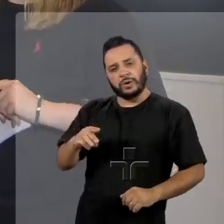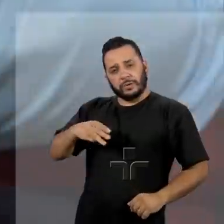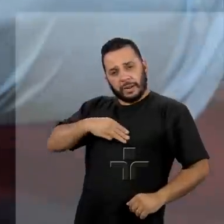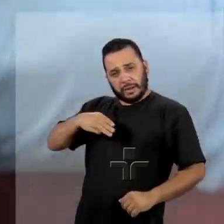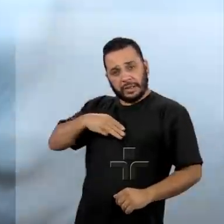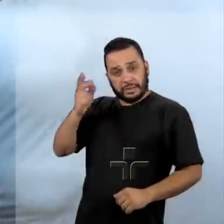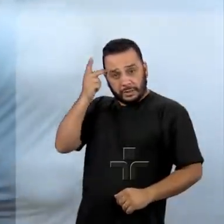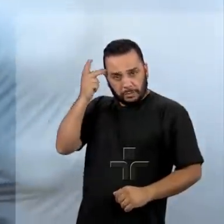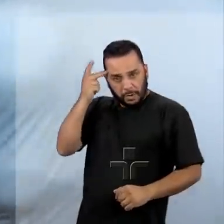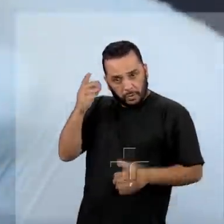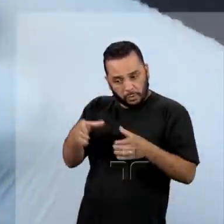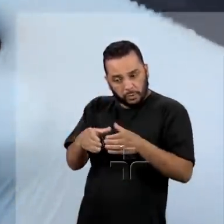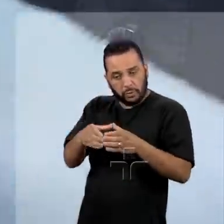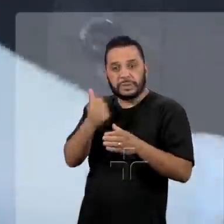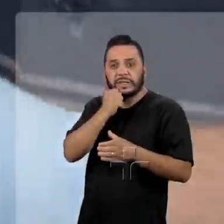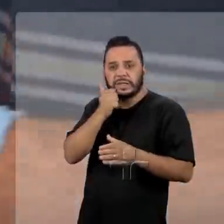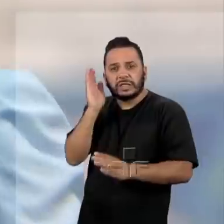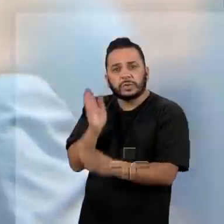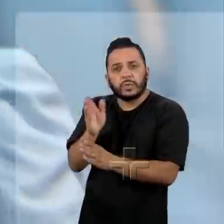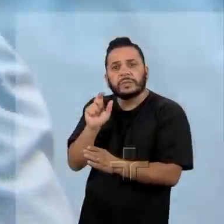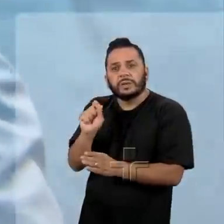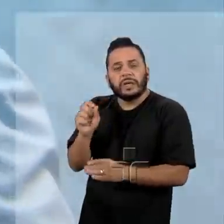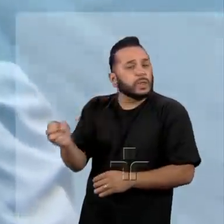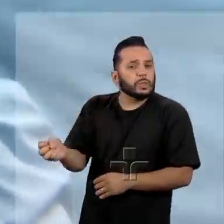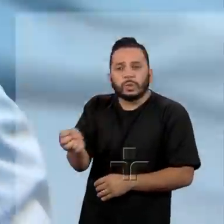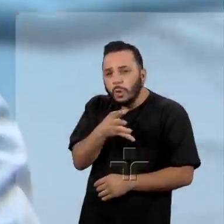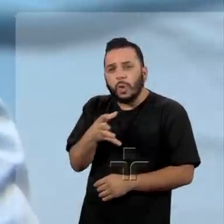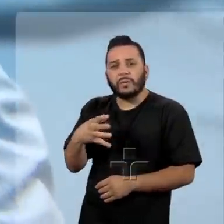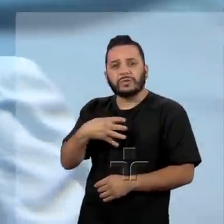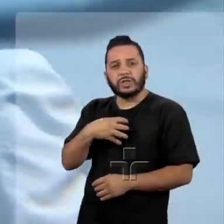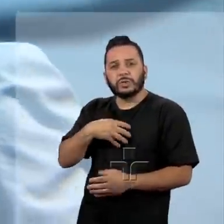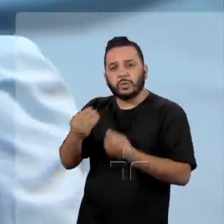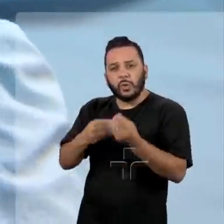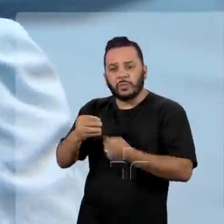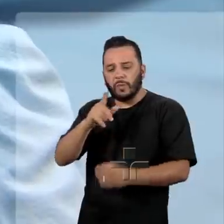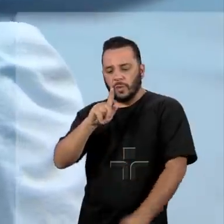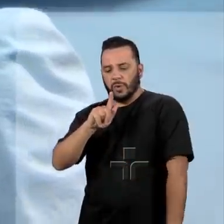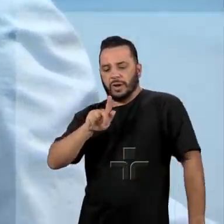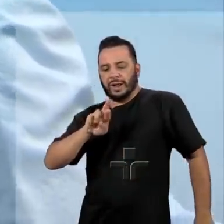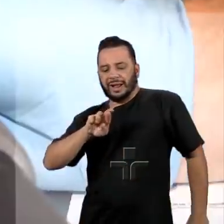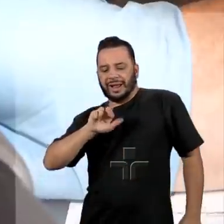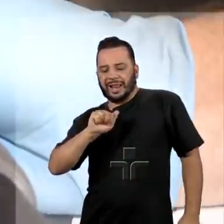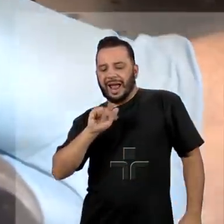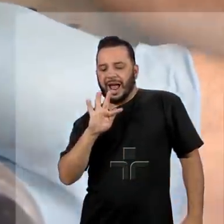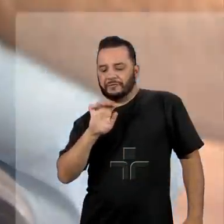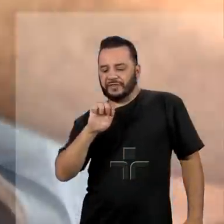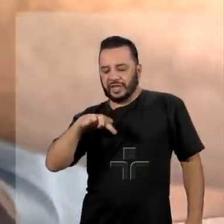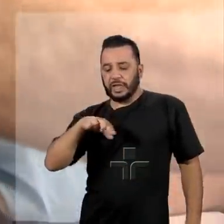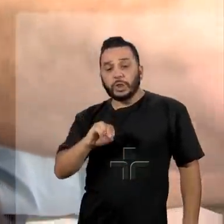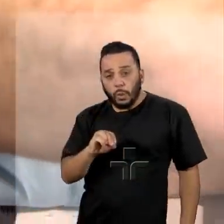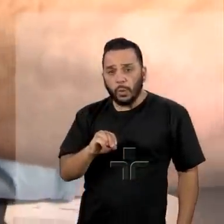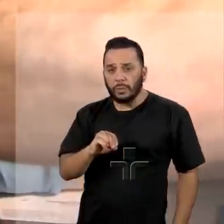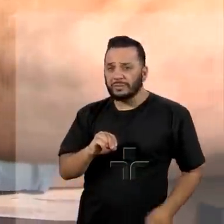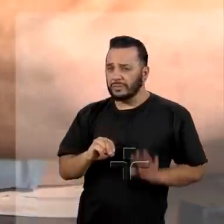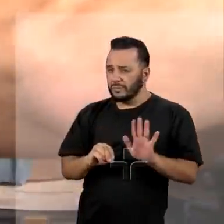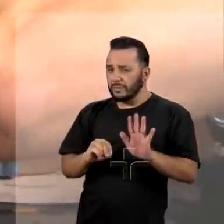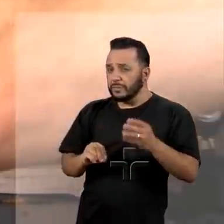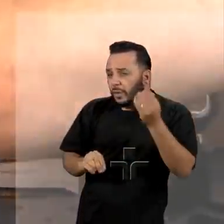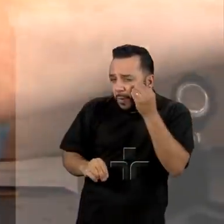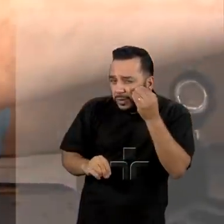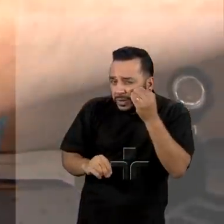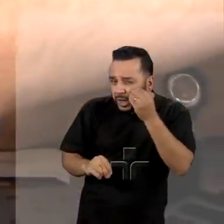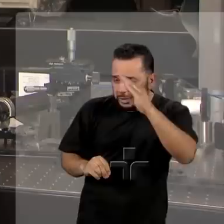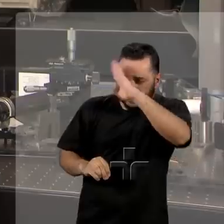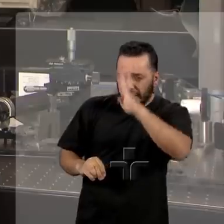Paulo, que se dedica a descobrir novas aplicações para o grafeno. Essa é uma oportunidade do Brasil entrar numa